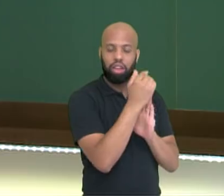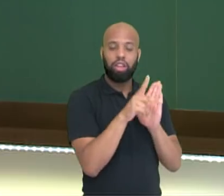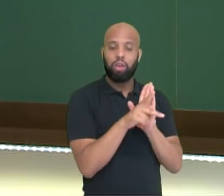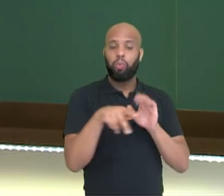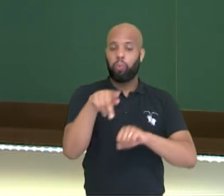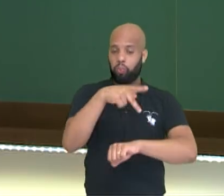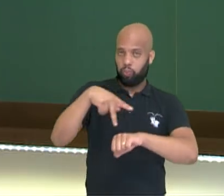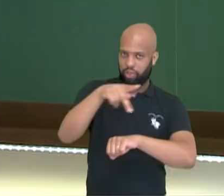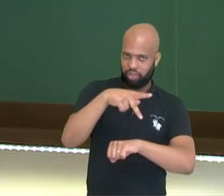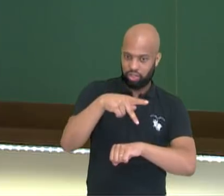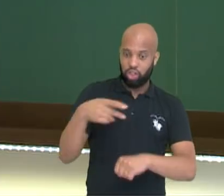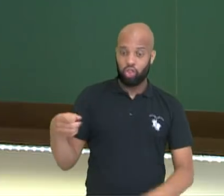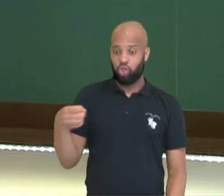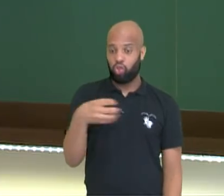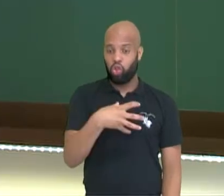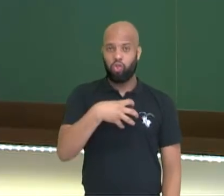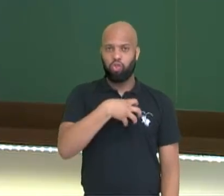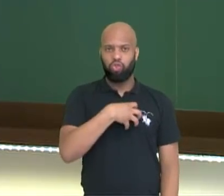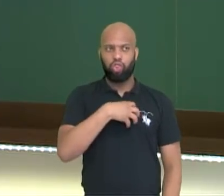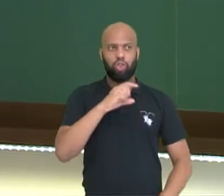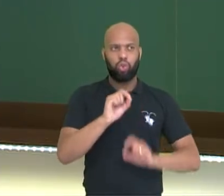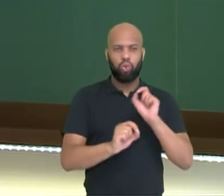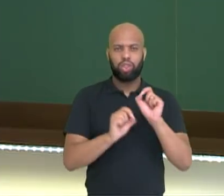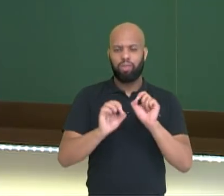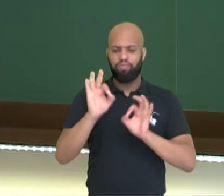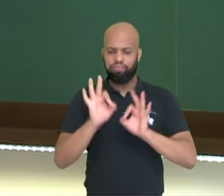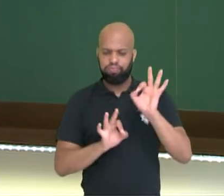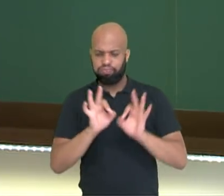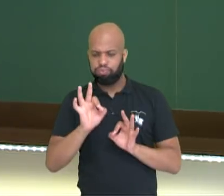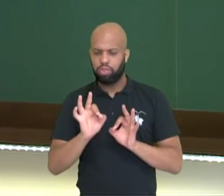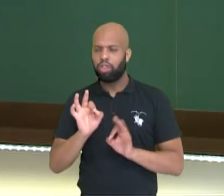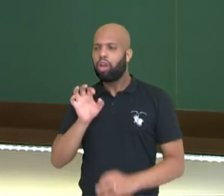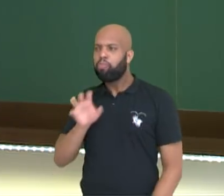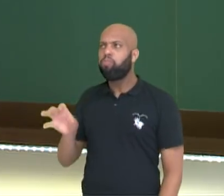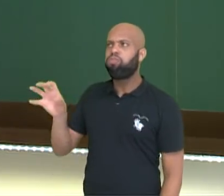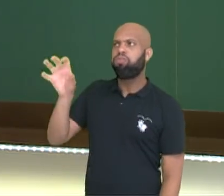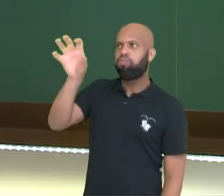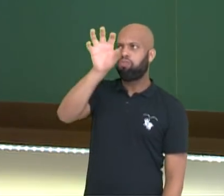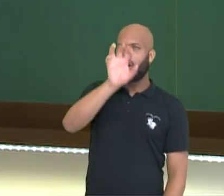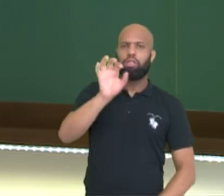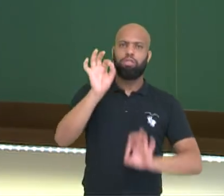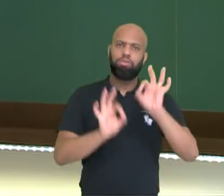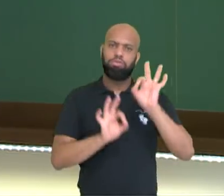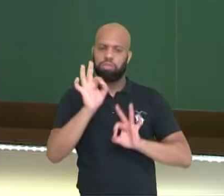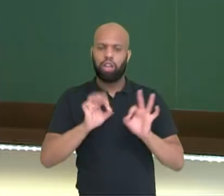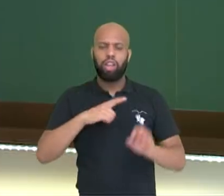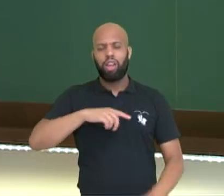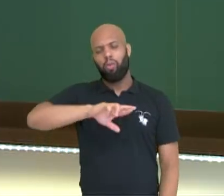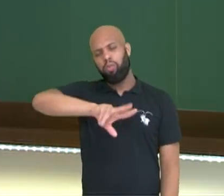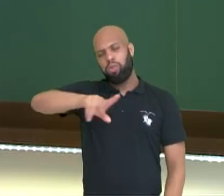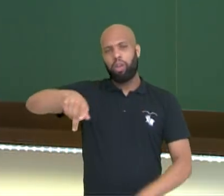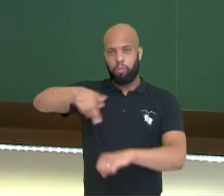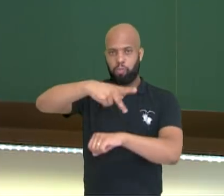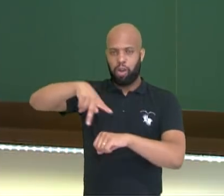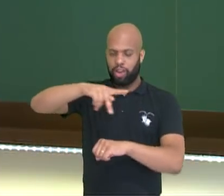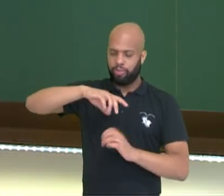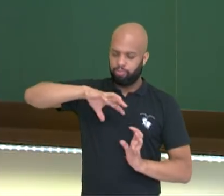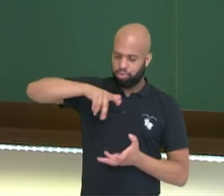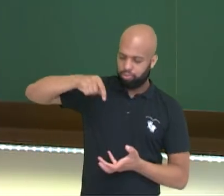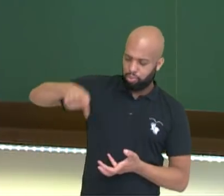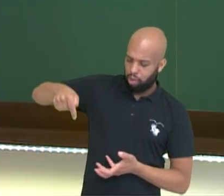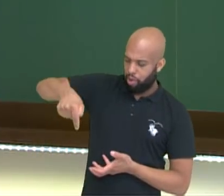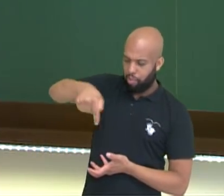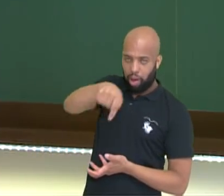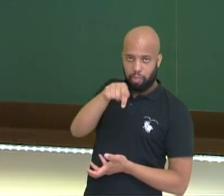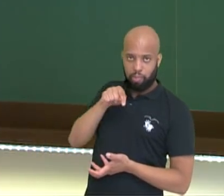Ou seja, uma nova forma de classificação ou de regionalização dos diversos países que compõem o nosso planeta. E